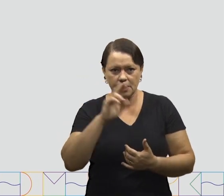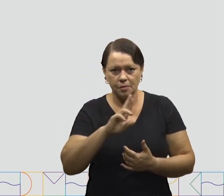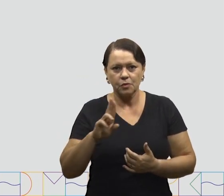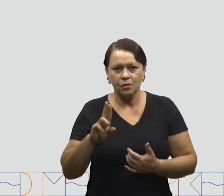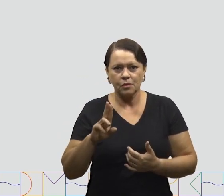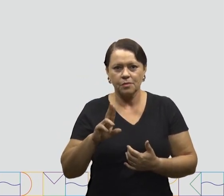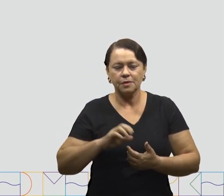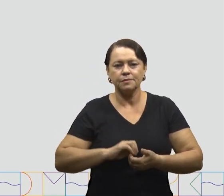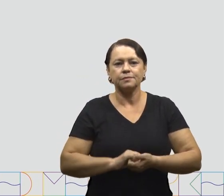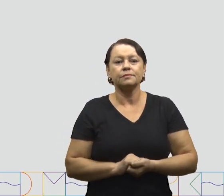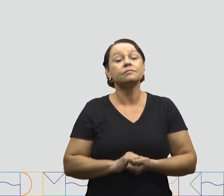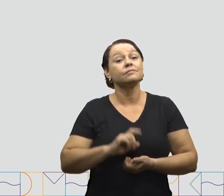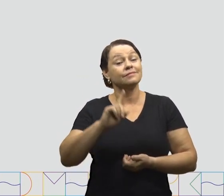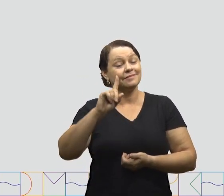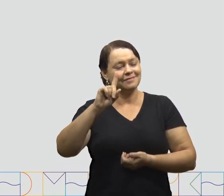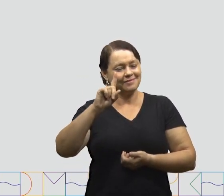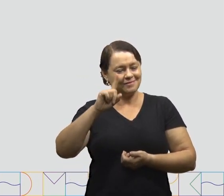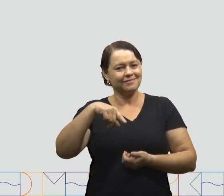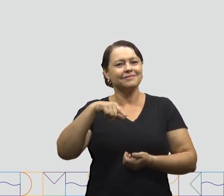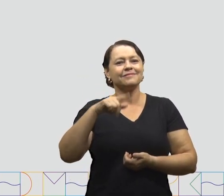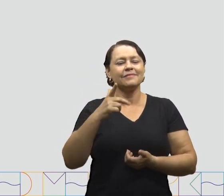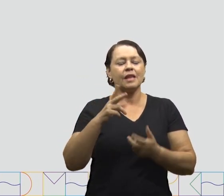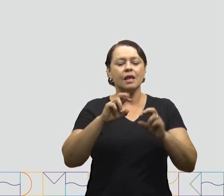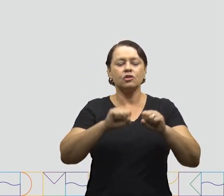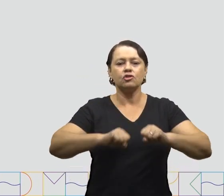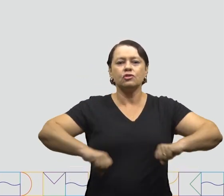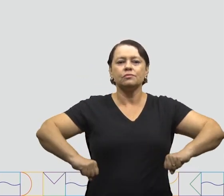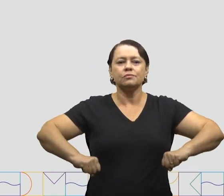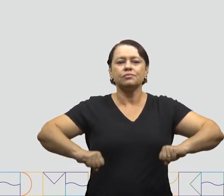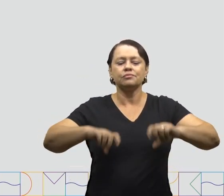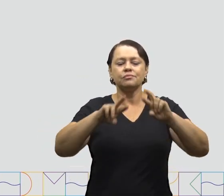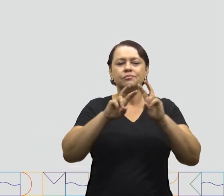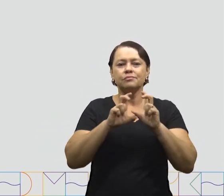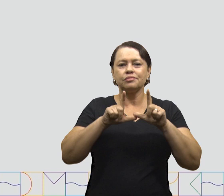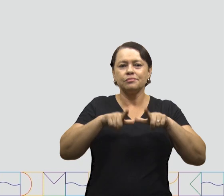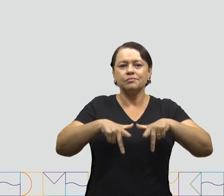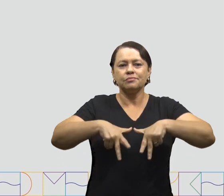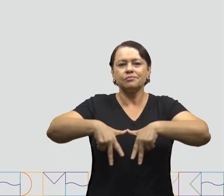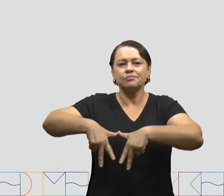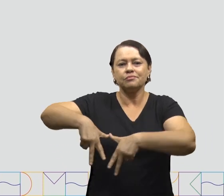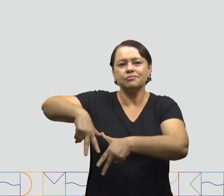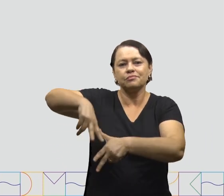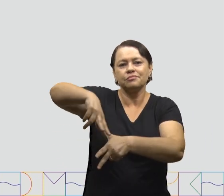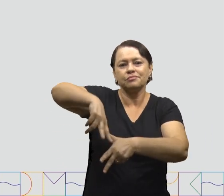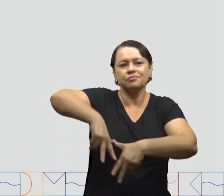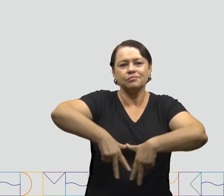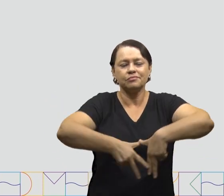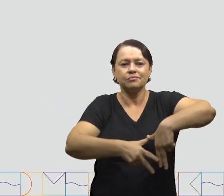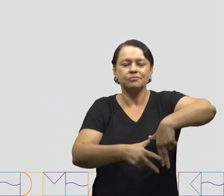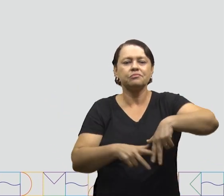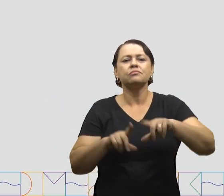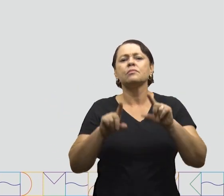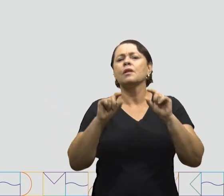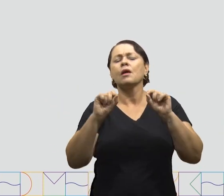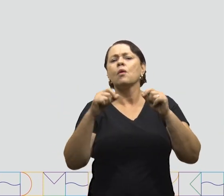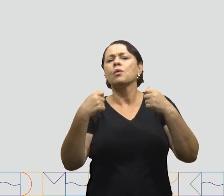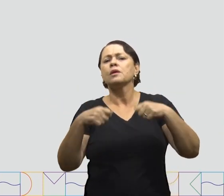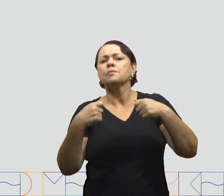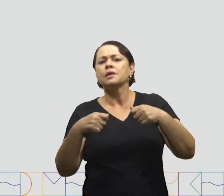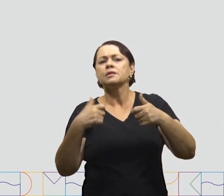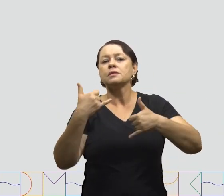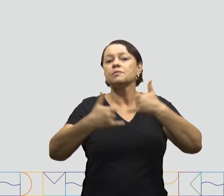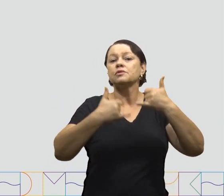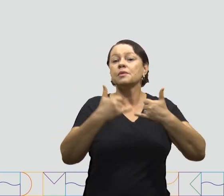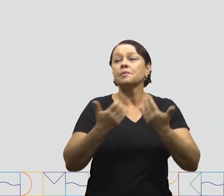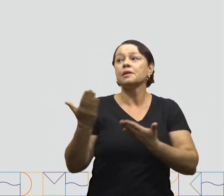nome dessa brincadeira? Isso mesmo, brincadeira de roda. 2. Preparação. O que nós precisamos para